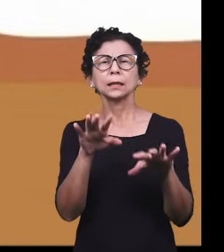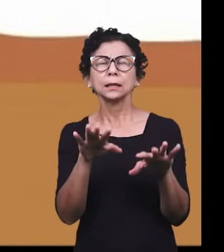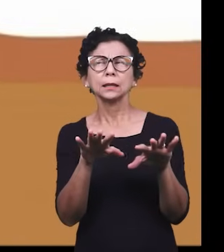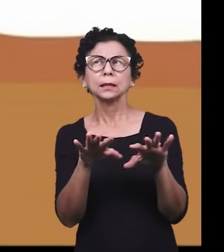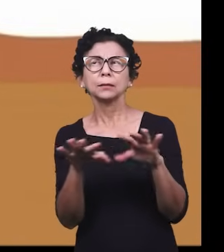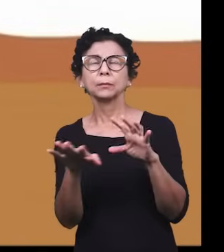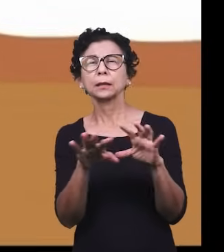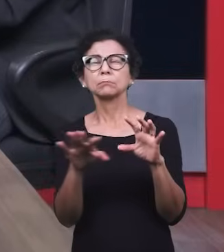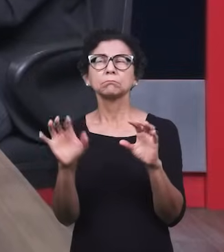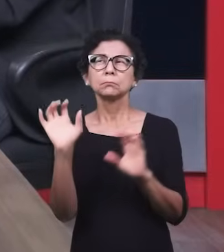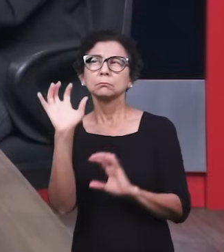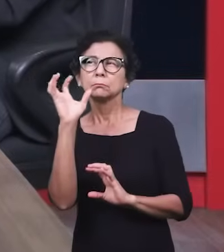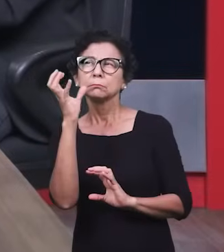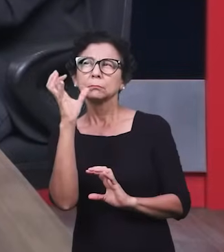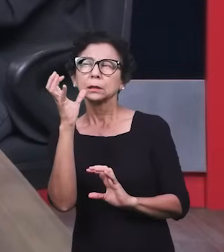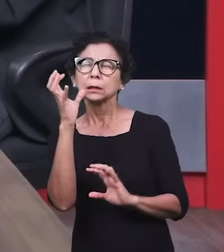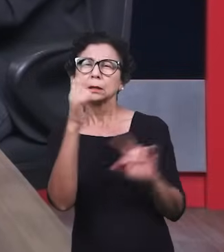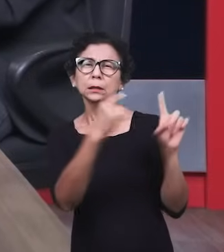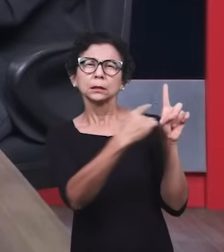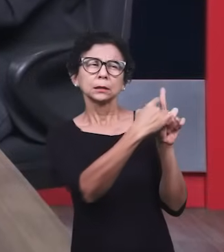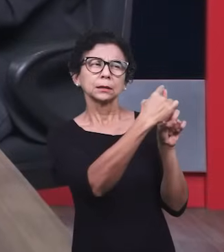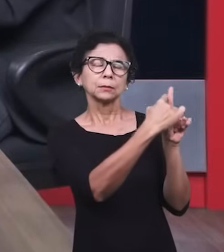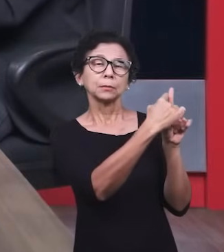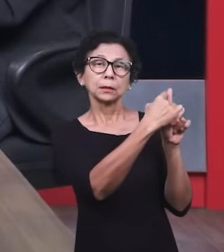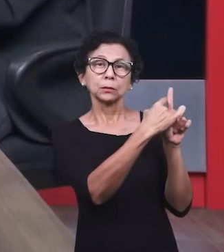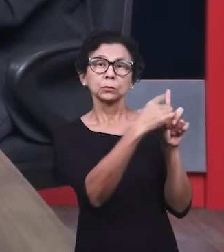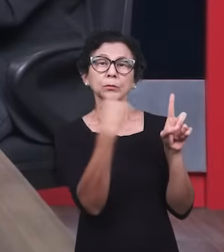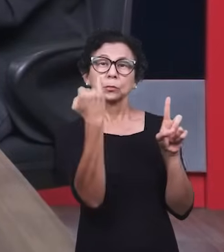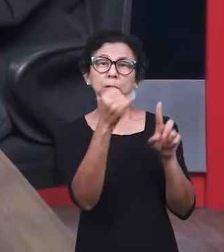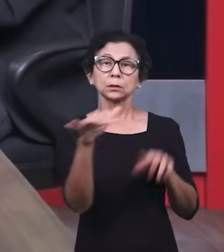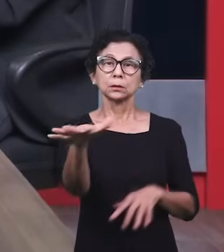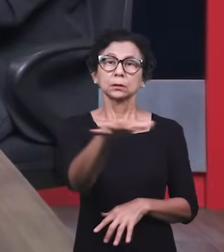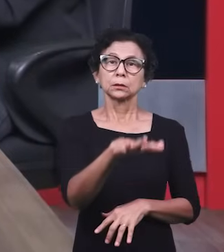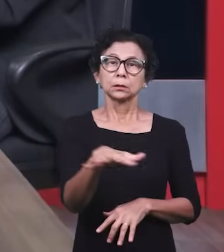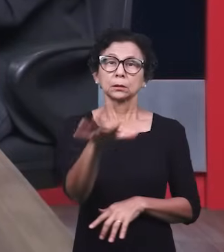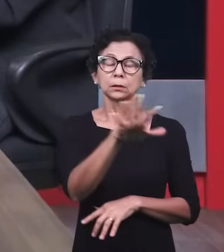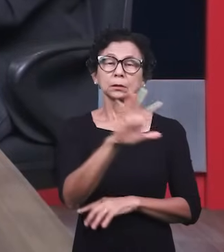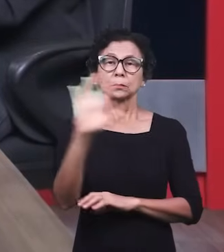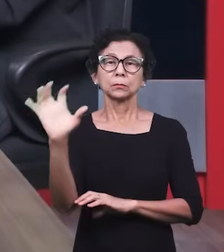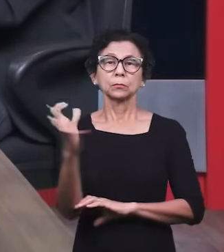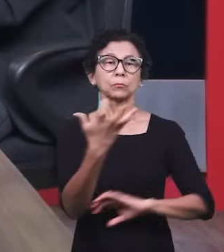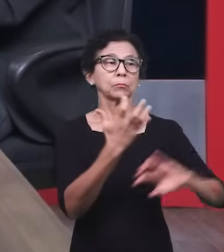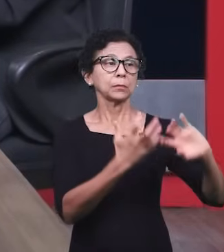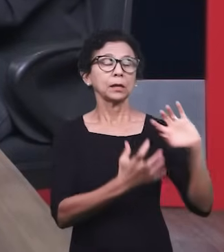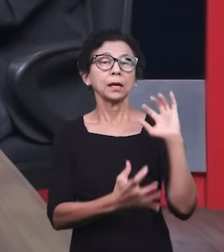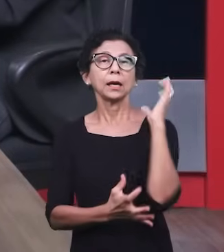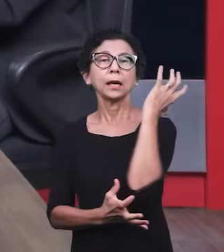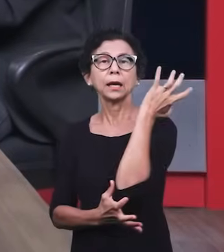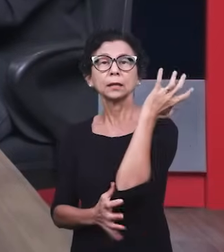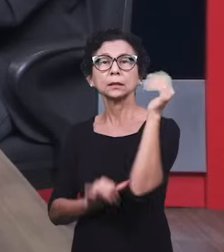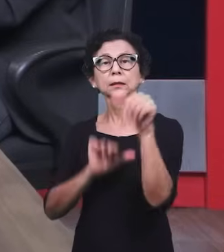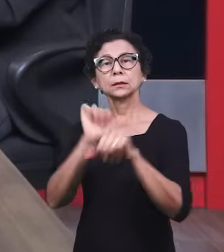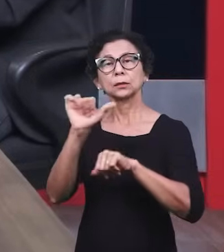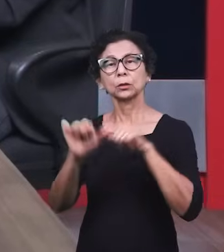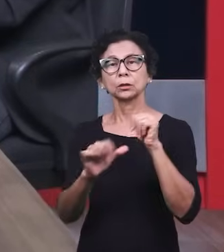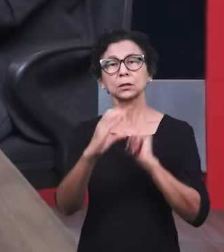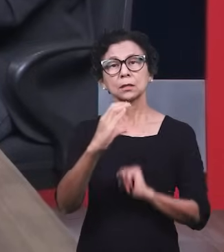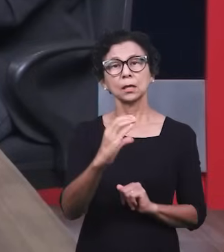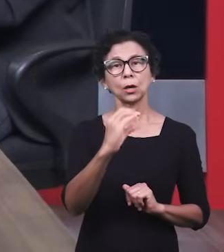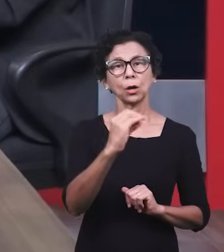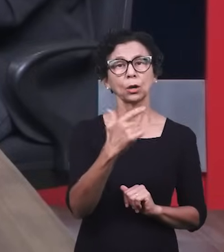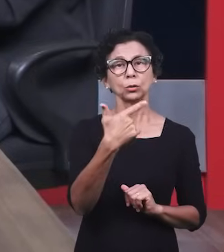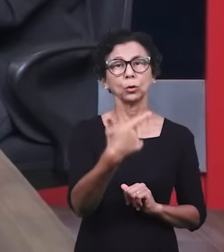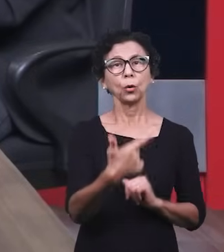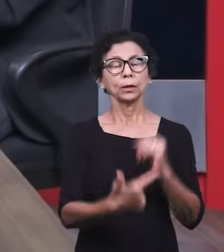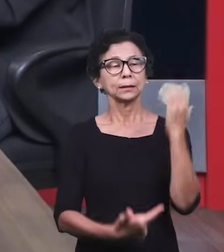essa troca né E essa absorção do dióxido de carbono e a gente então consegue ver